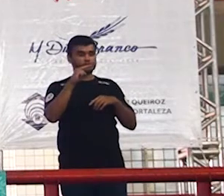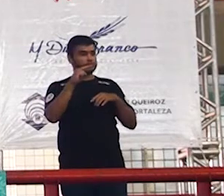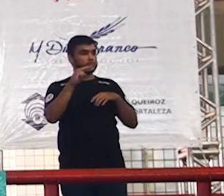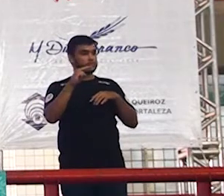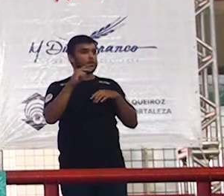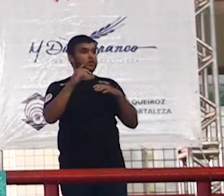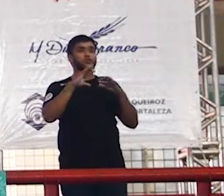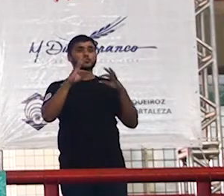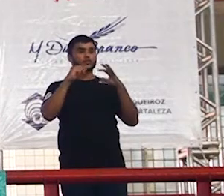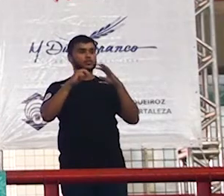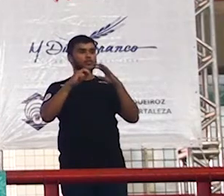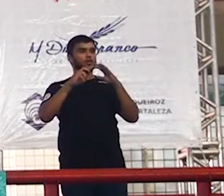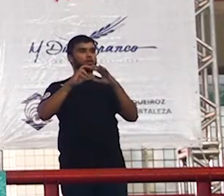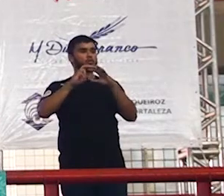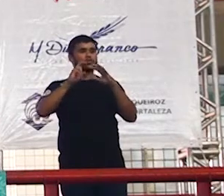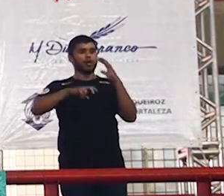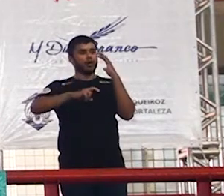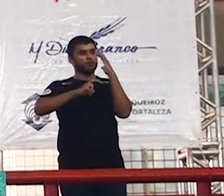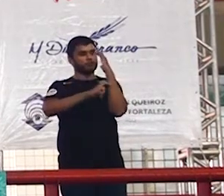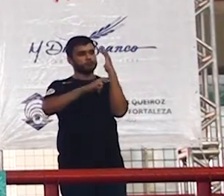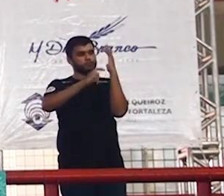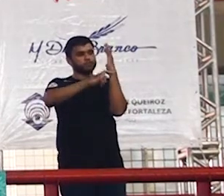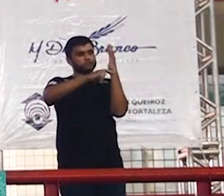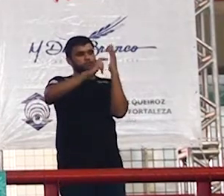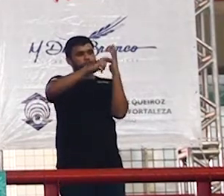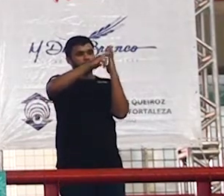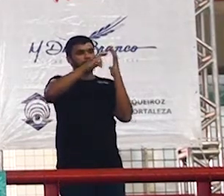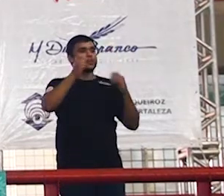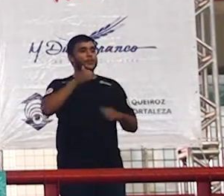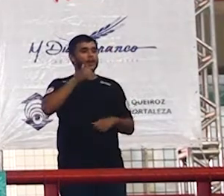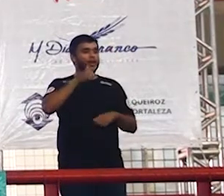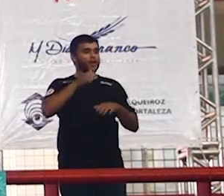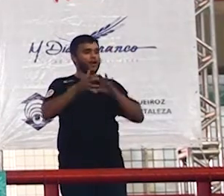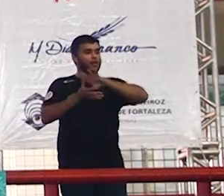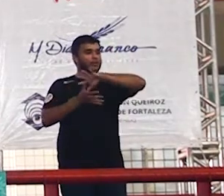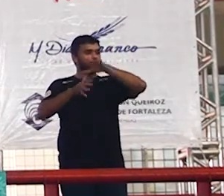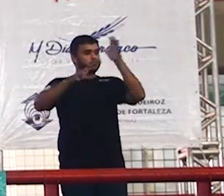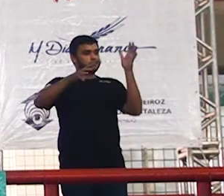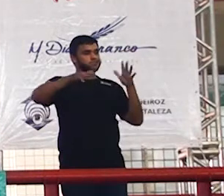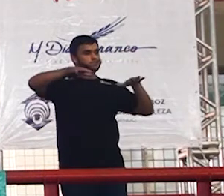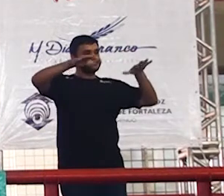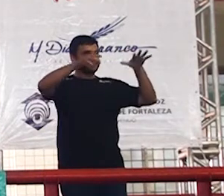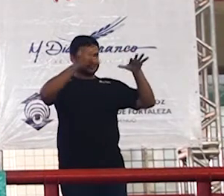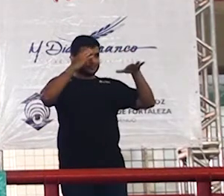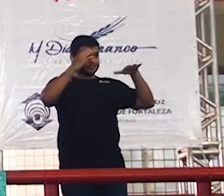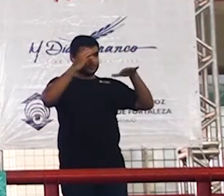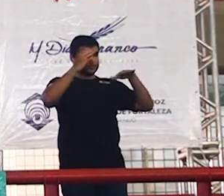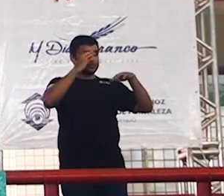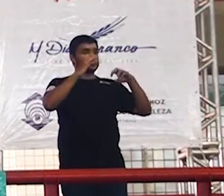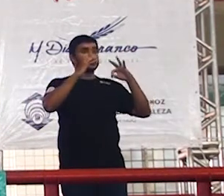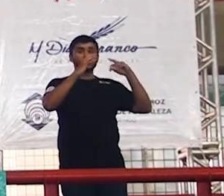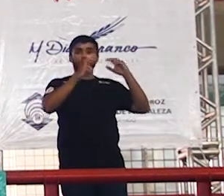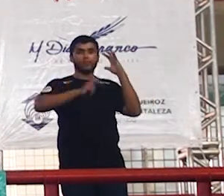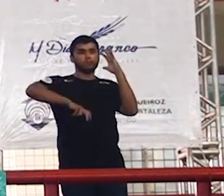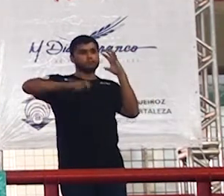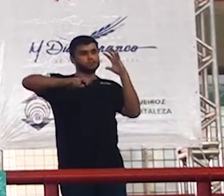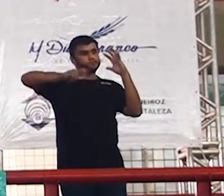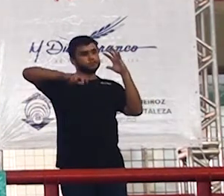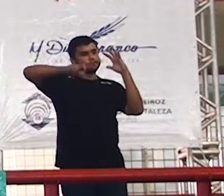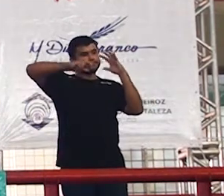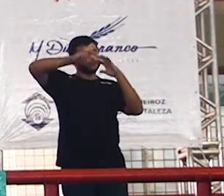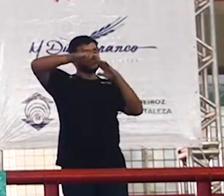a mochila dela. Veja que ela está no topo de uma cadeia de montanhas. Ela está no topo de uma montanha, numa cadeia